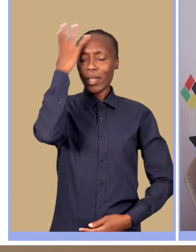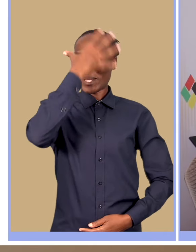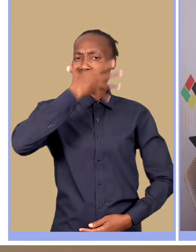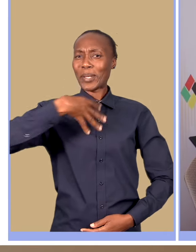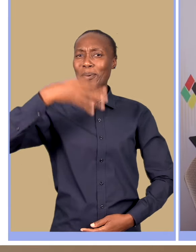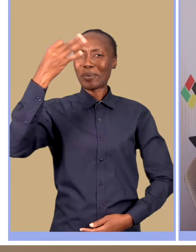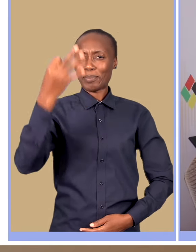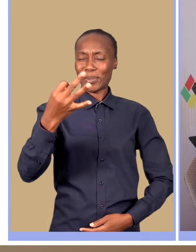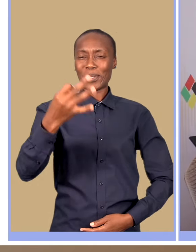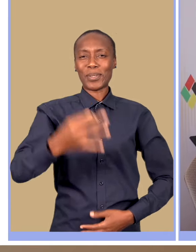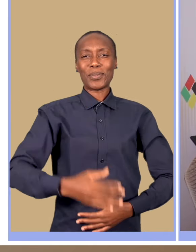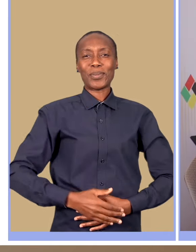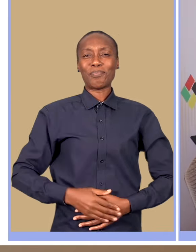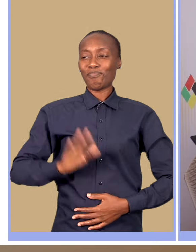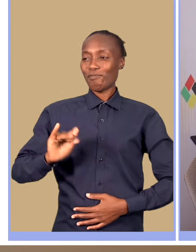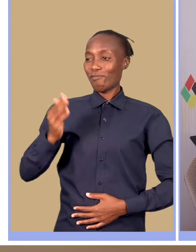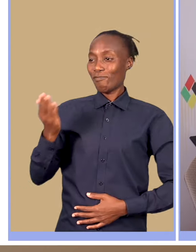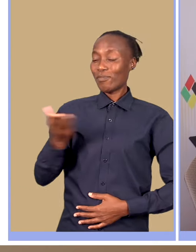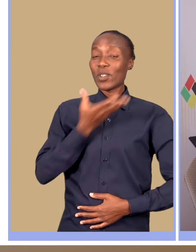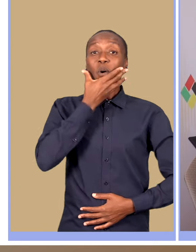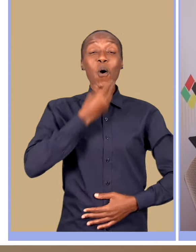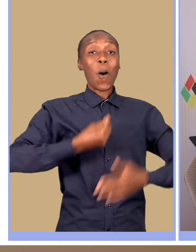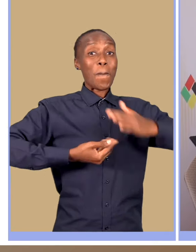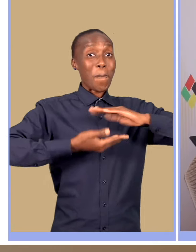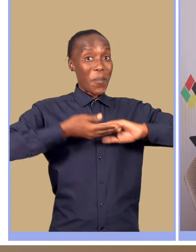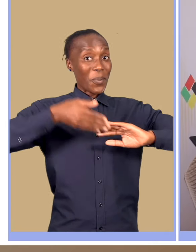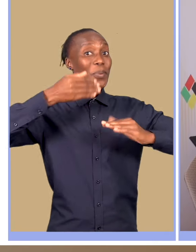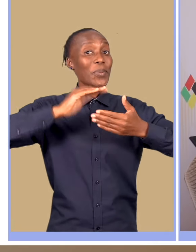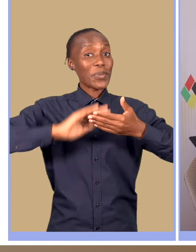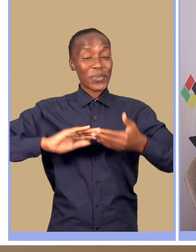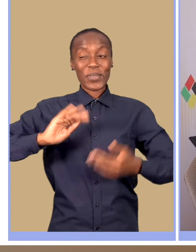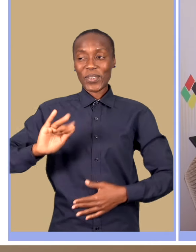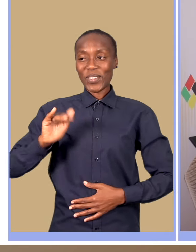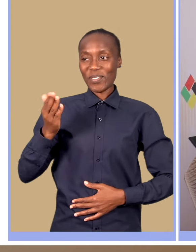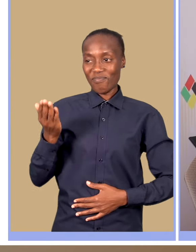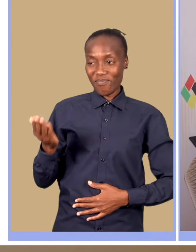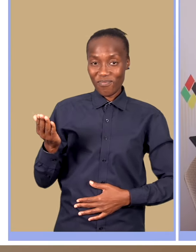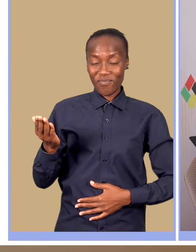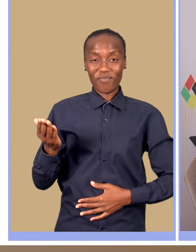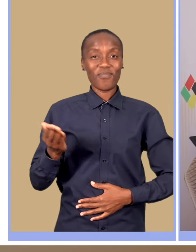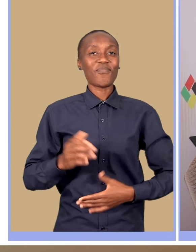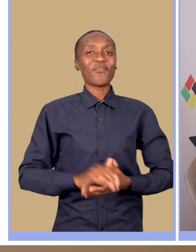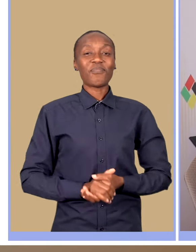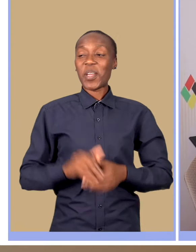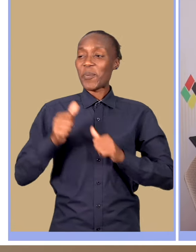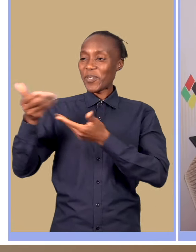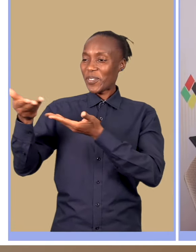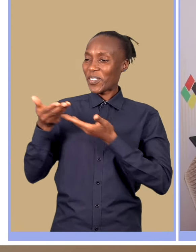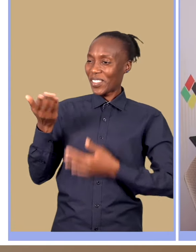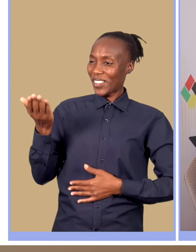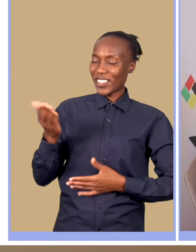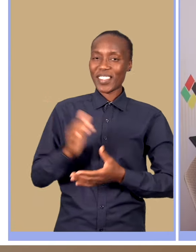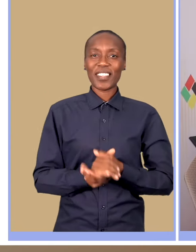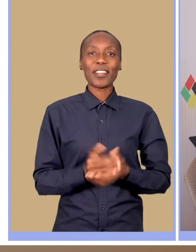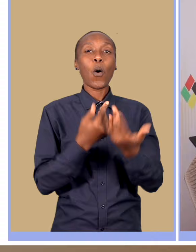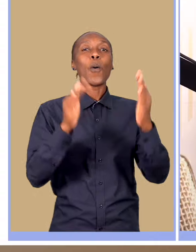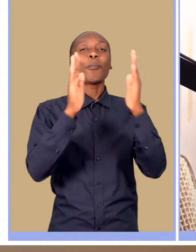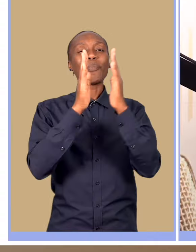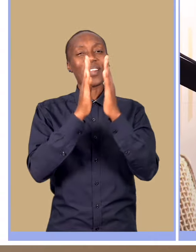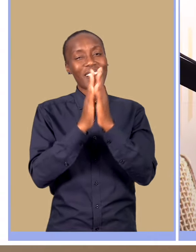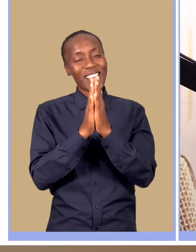bonito. Bom, estou com o professor Giveraz do Amaral, como já disse. Seja bem-vindo,